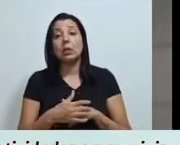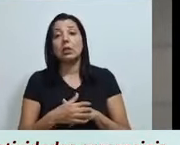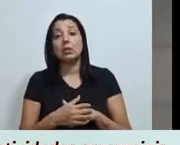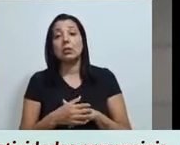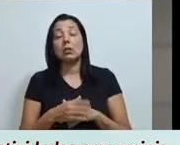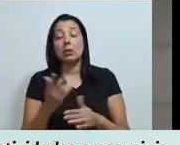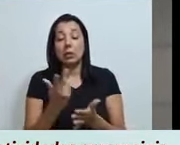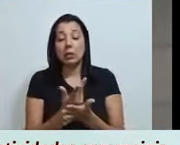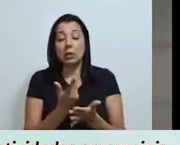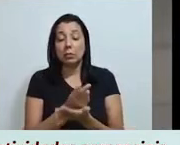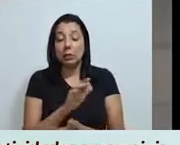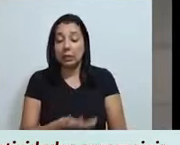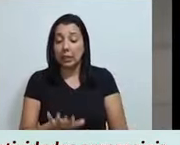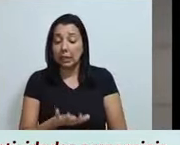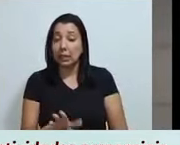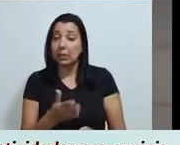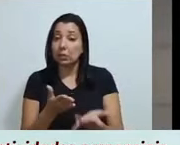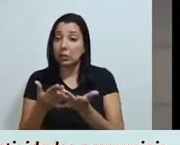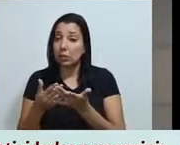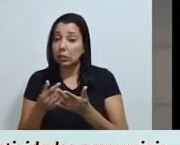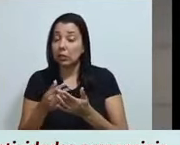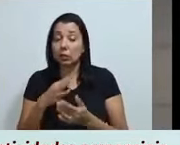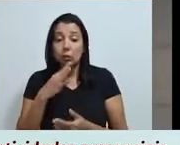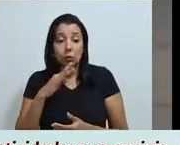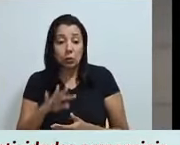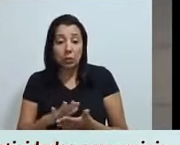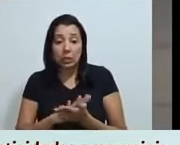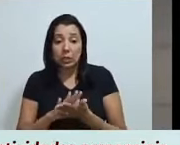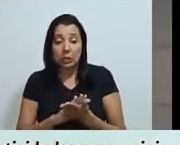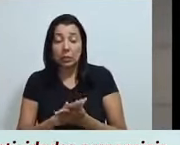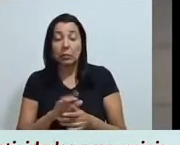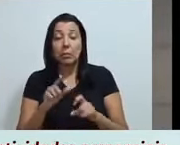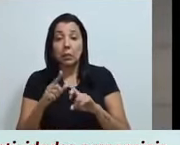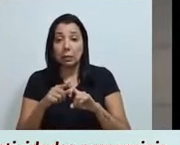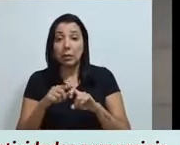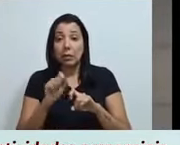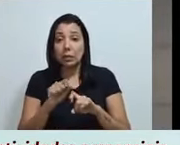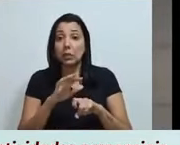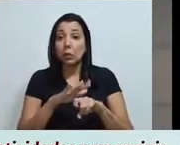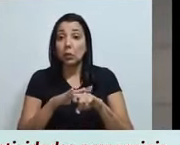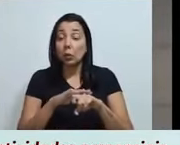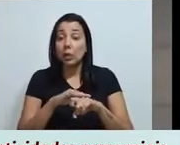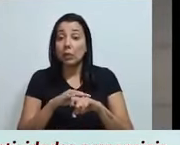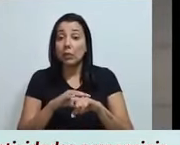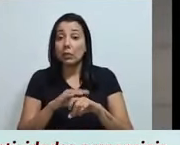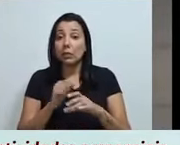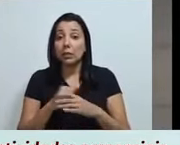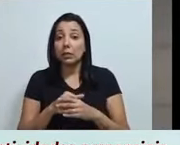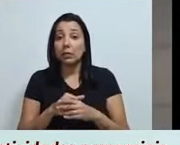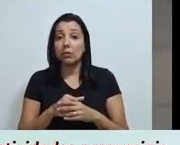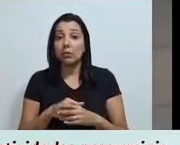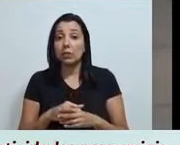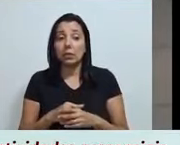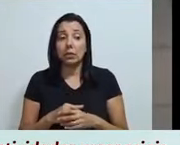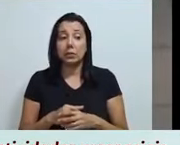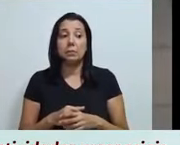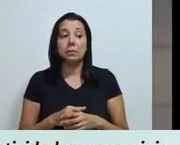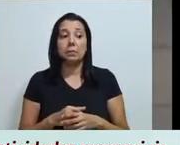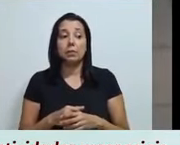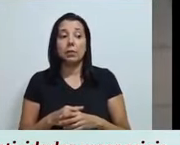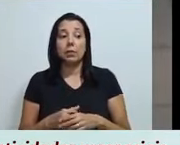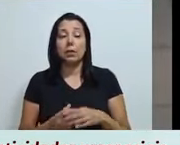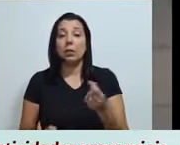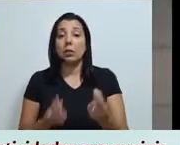adolescentes, ainda desconhecidos pela medicina, então doenças raras sendo desenvolvidas a partir do coronavírus, que a gente não tem a